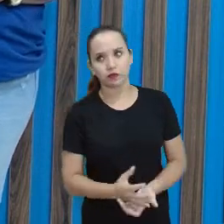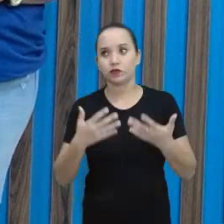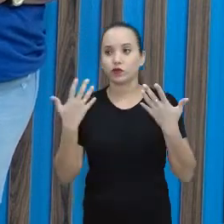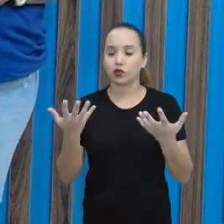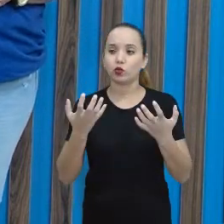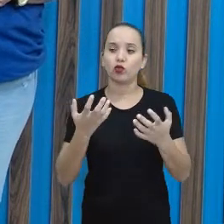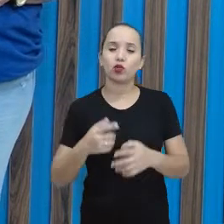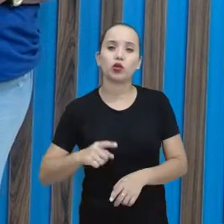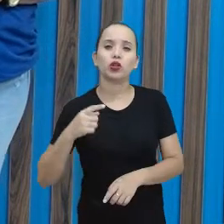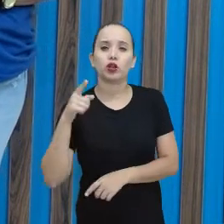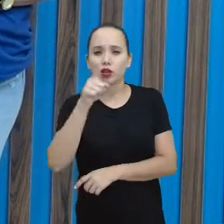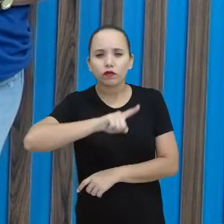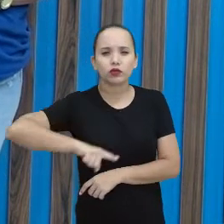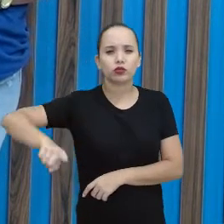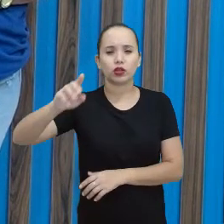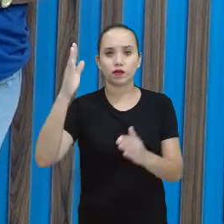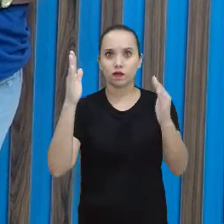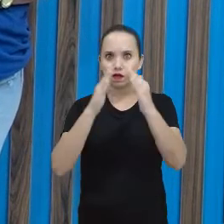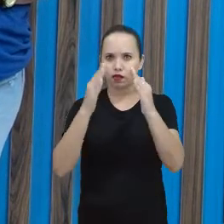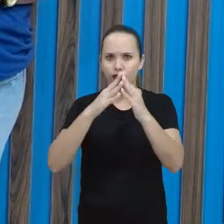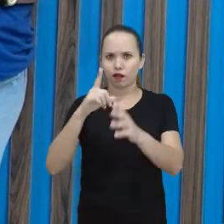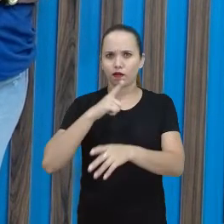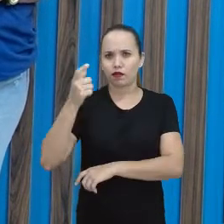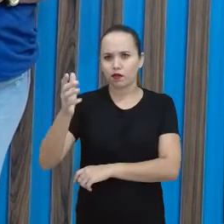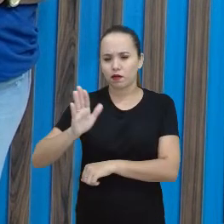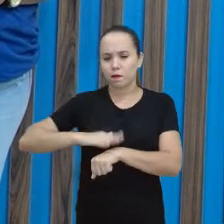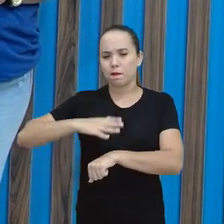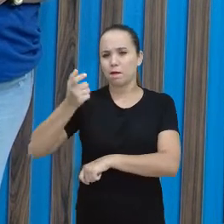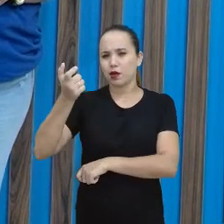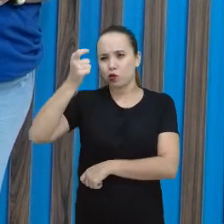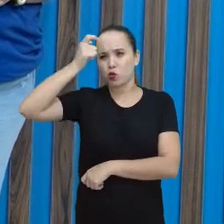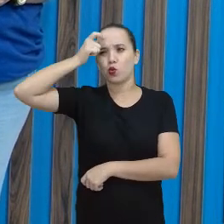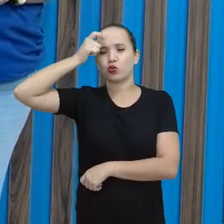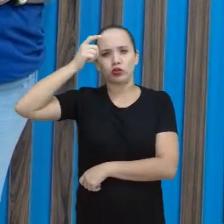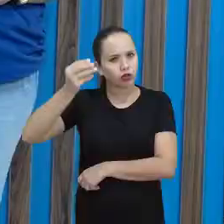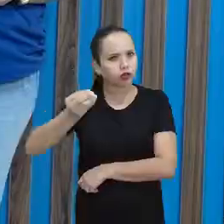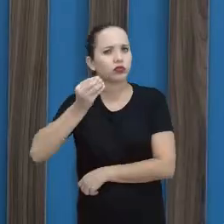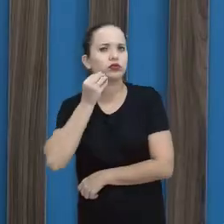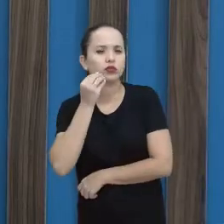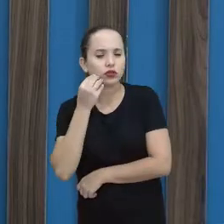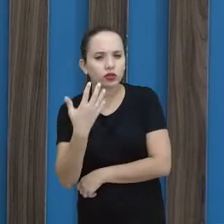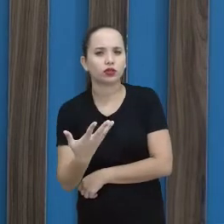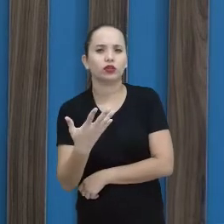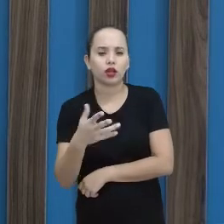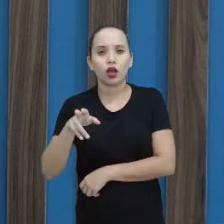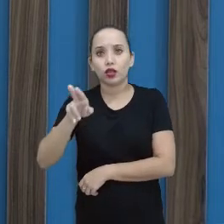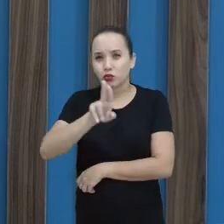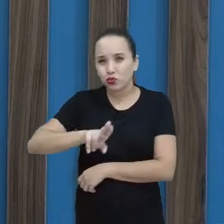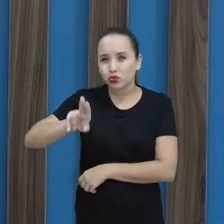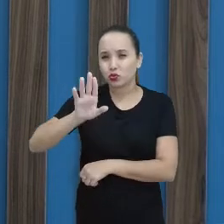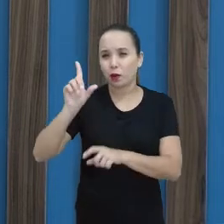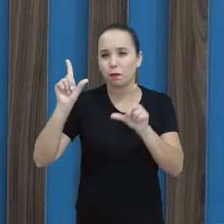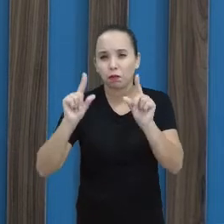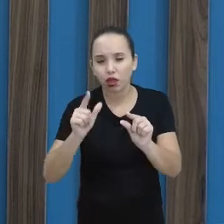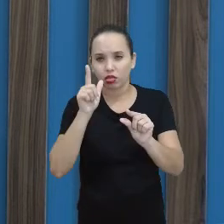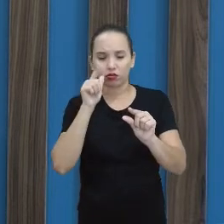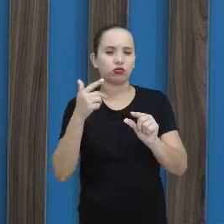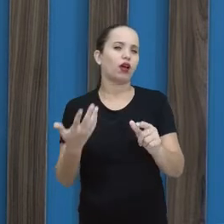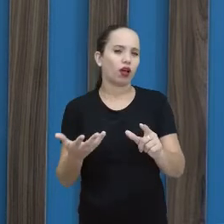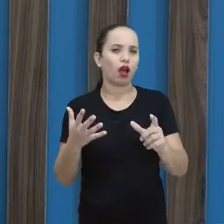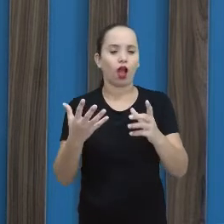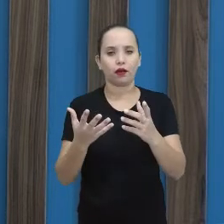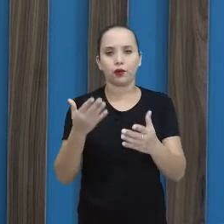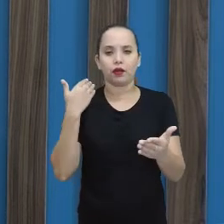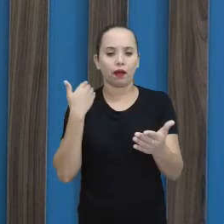eles conscientizassem mais em casa, né? Realmente tentassem gastar menos, né?